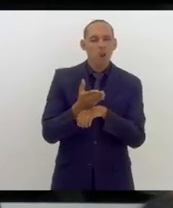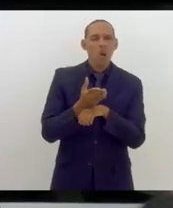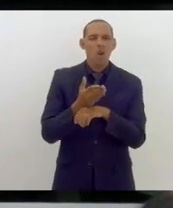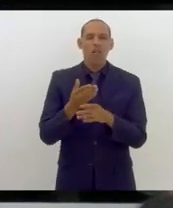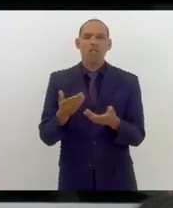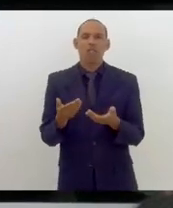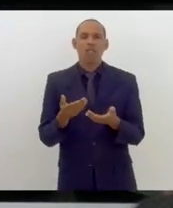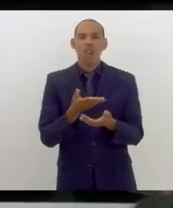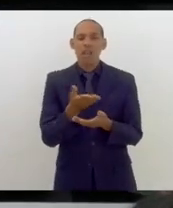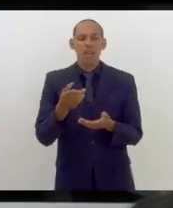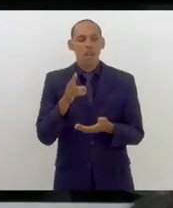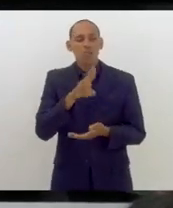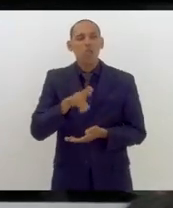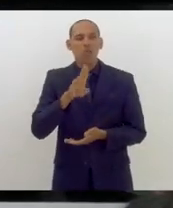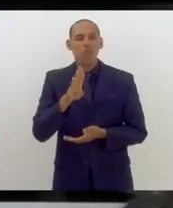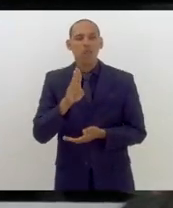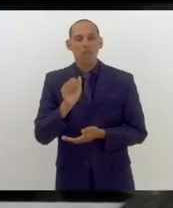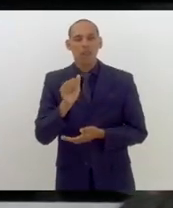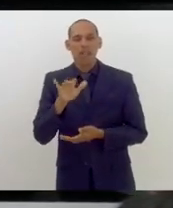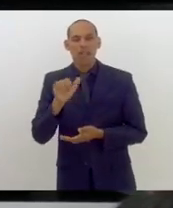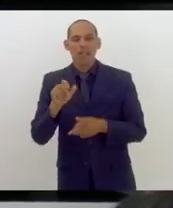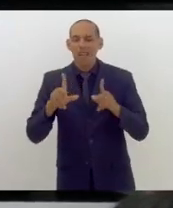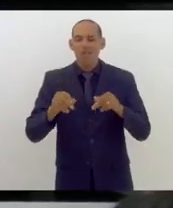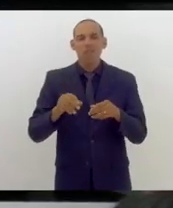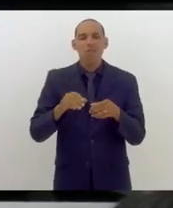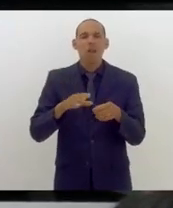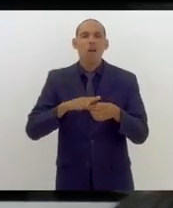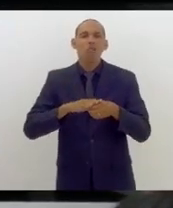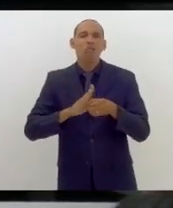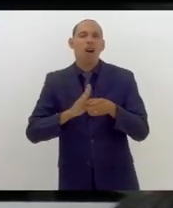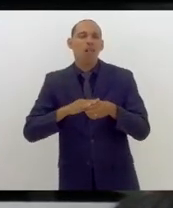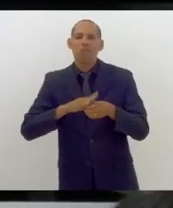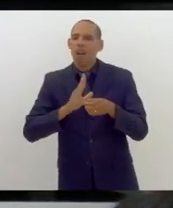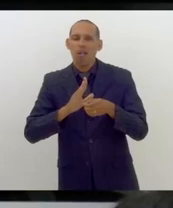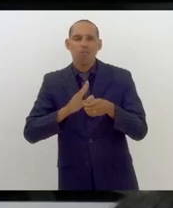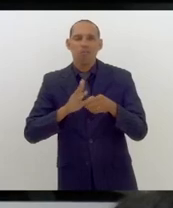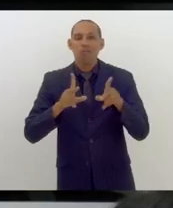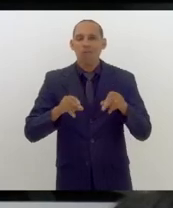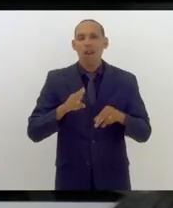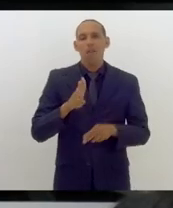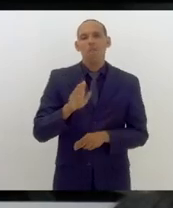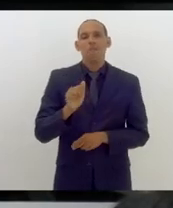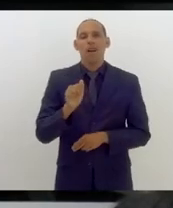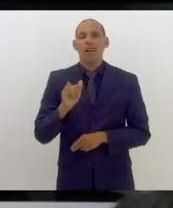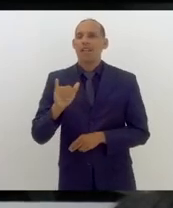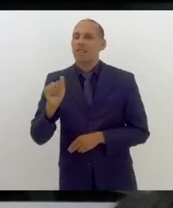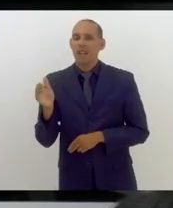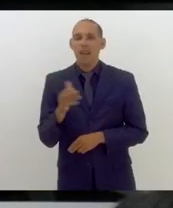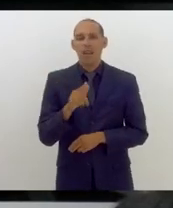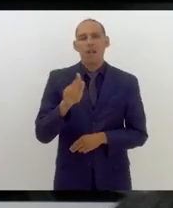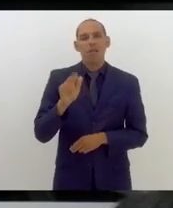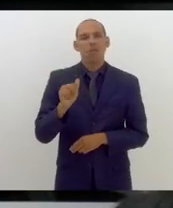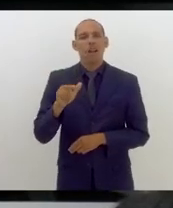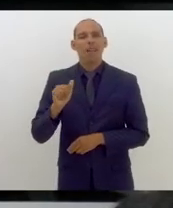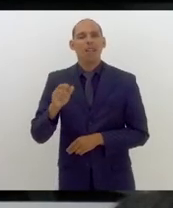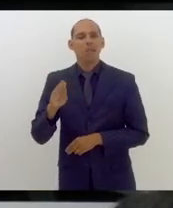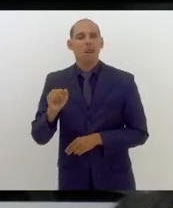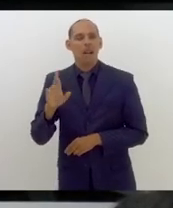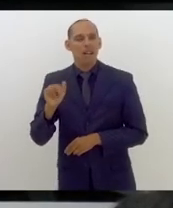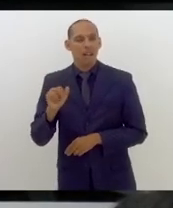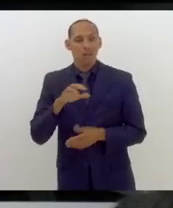uma latrina assim como fizeram com a Baía de Guanabara e as instituições que deveriam deputada